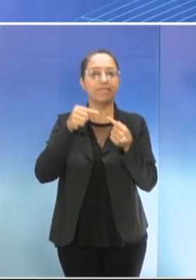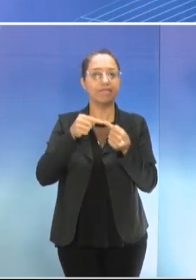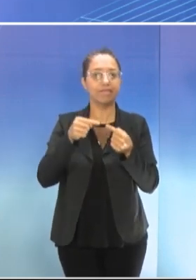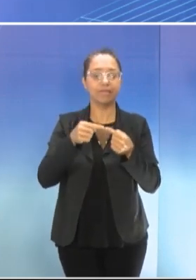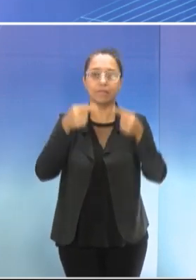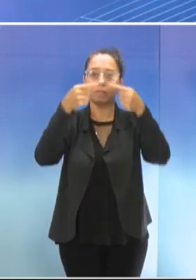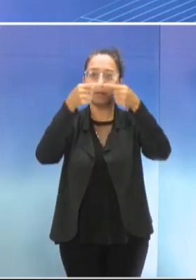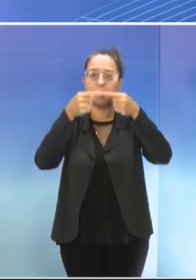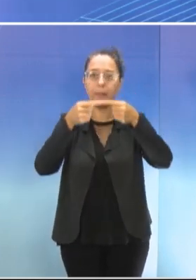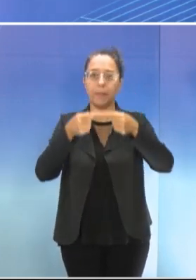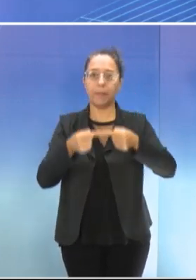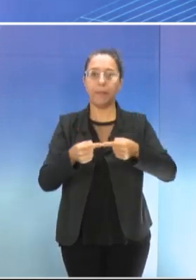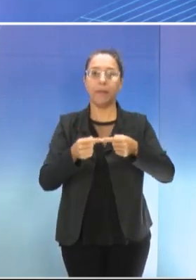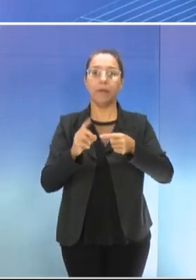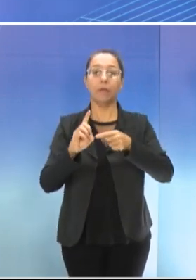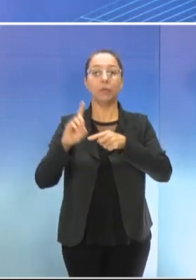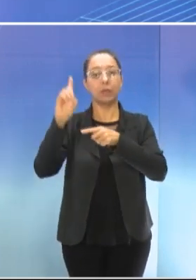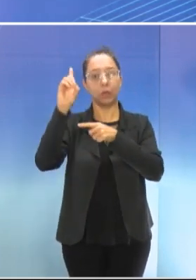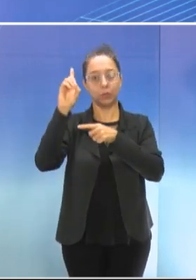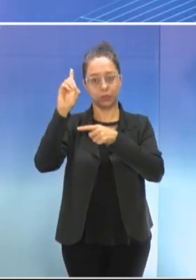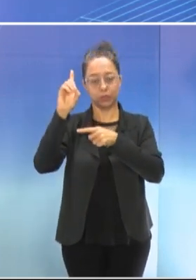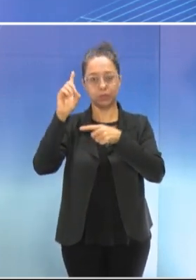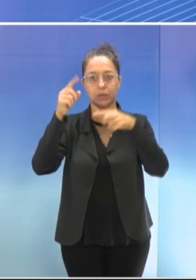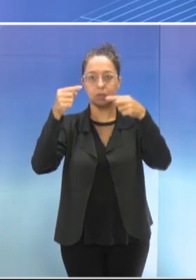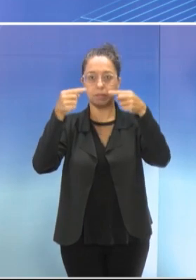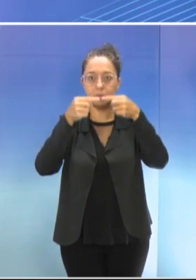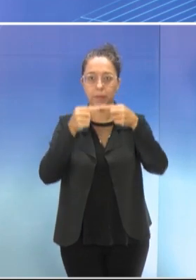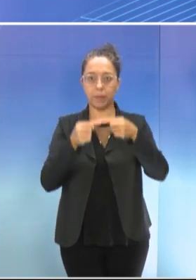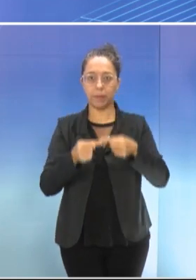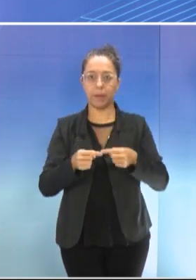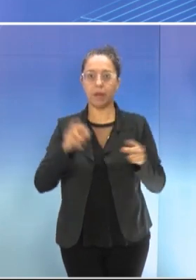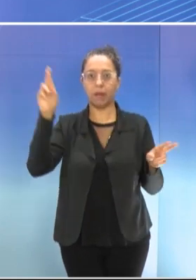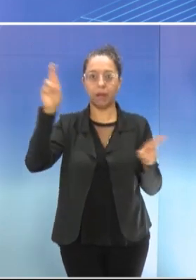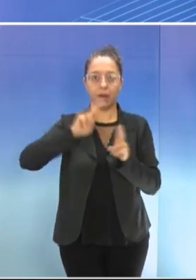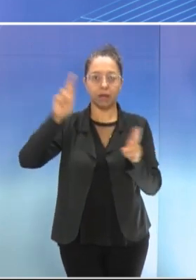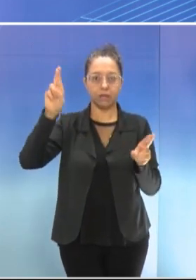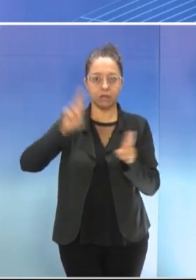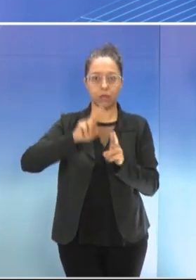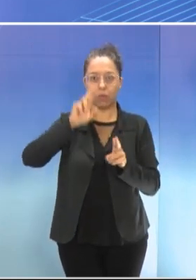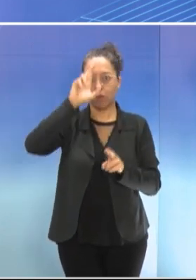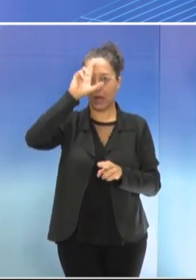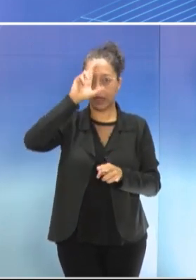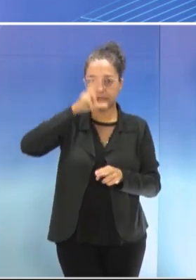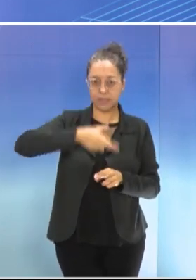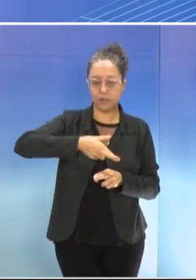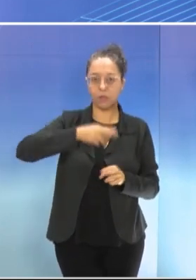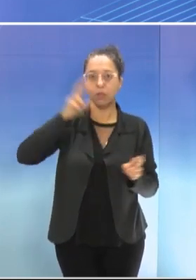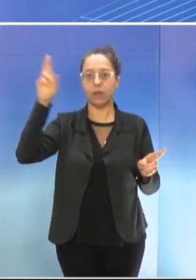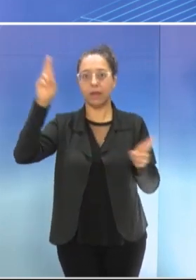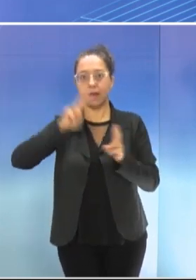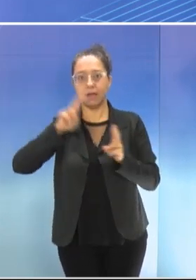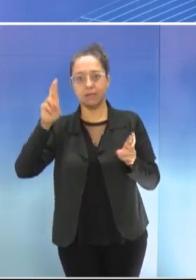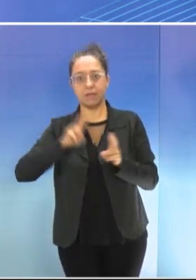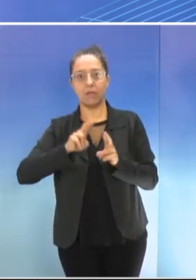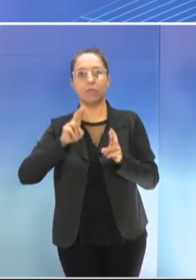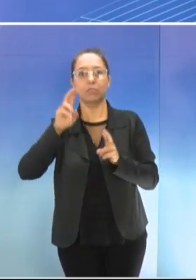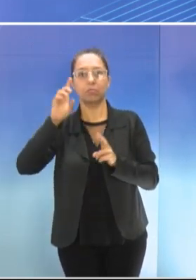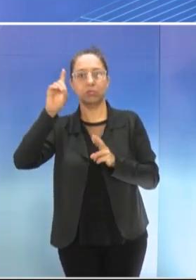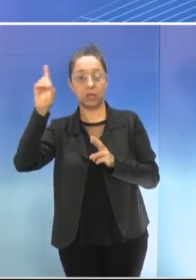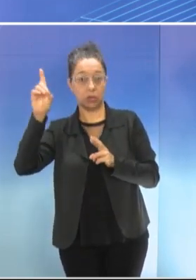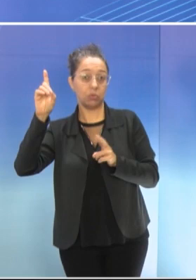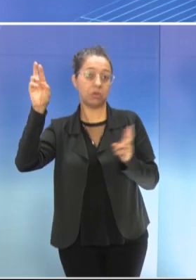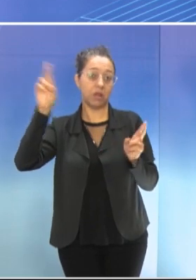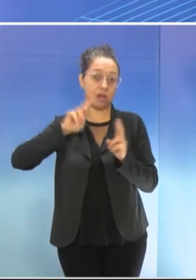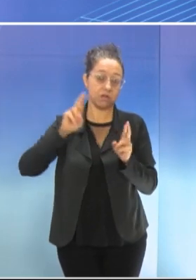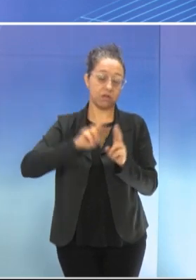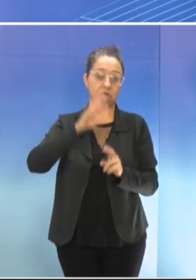E principalmente uma relação entre razão e fé. Eles vão discutir